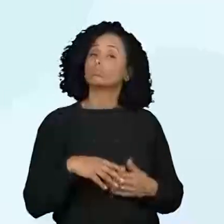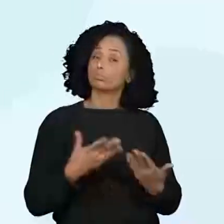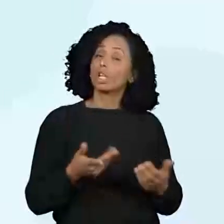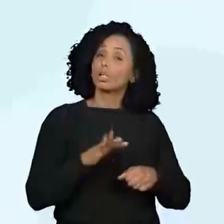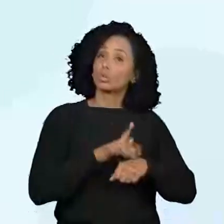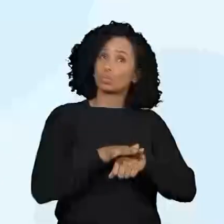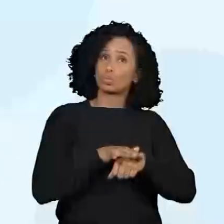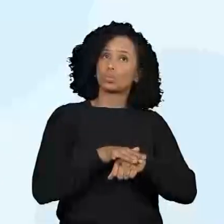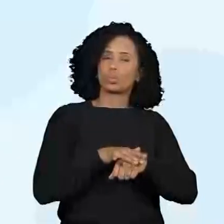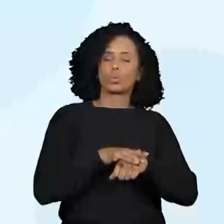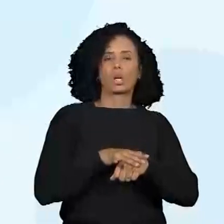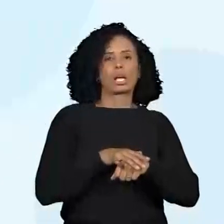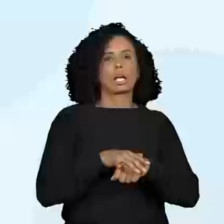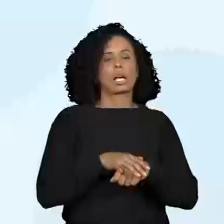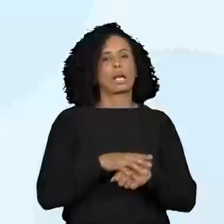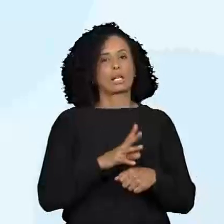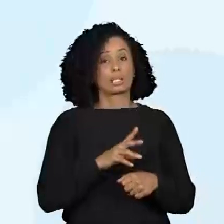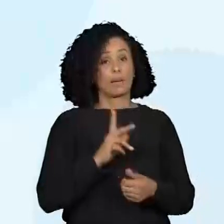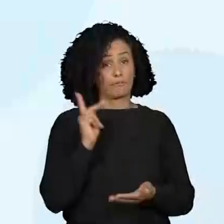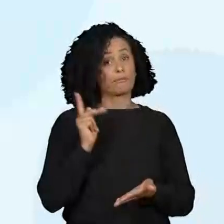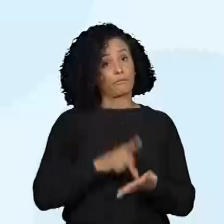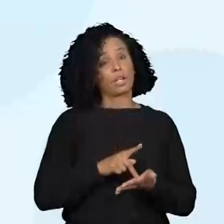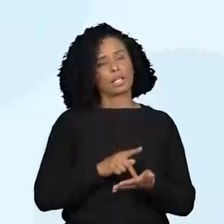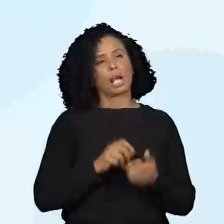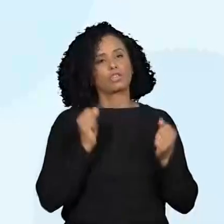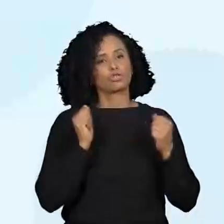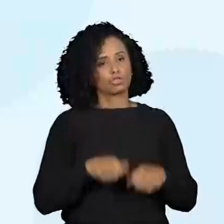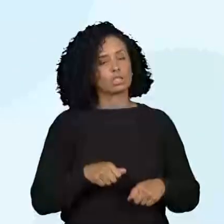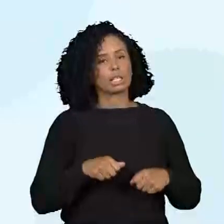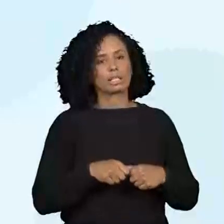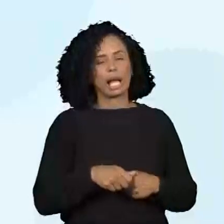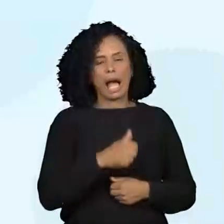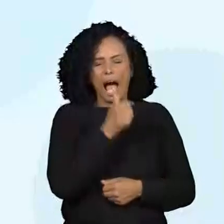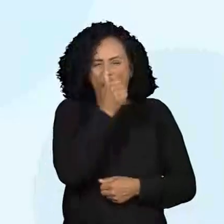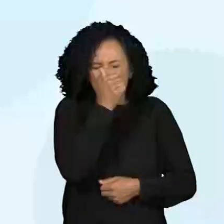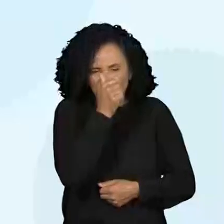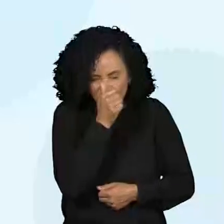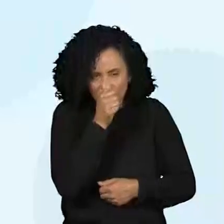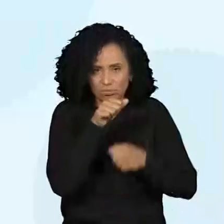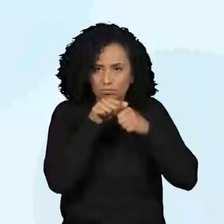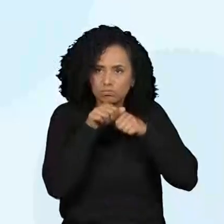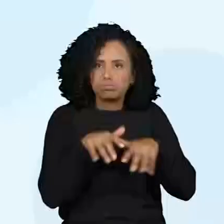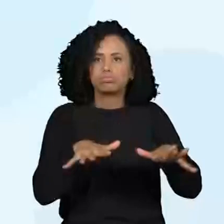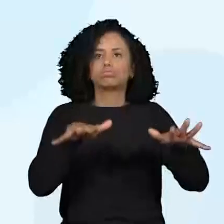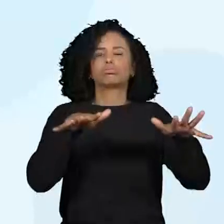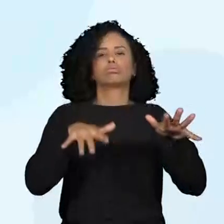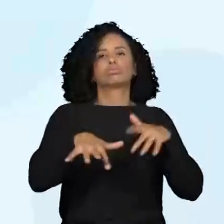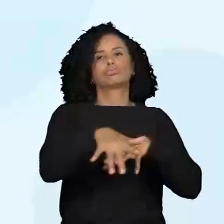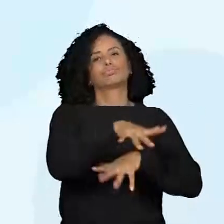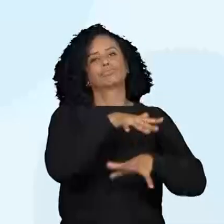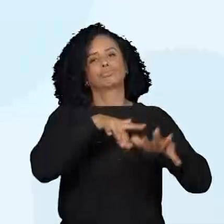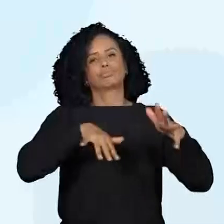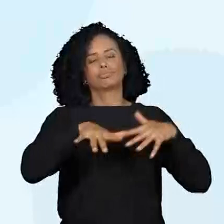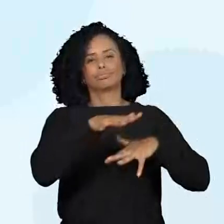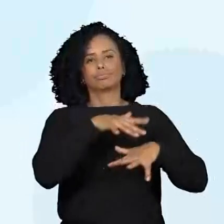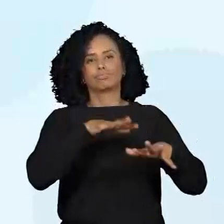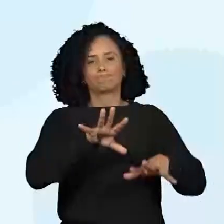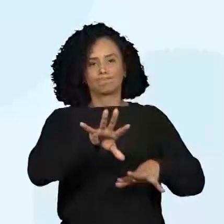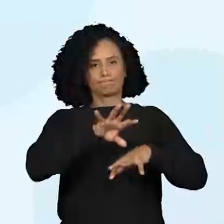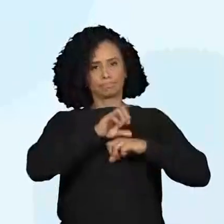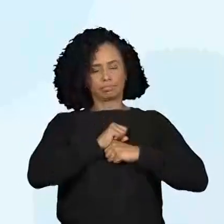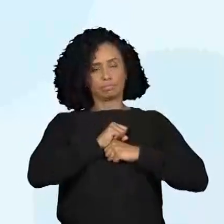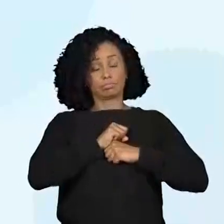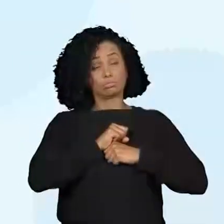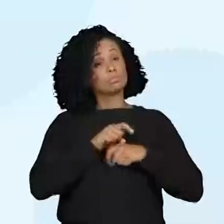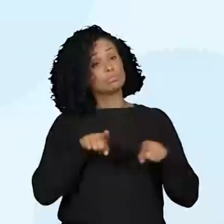ser transmitidas pelo ar, como a gente conhece aí a Covid, a gripe, e também podem ser transmitidas por